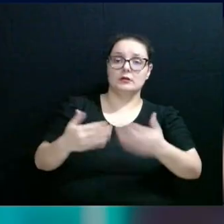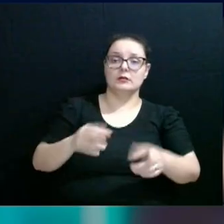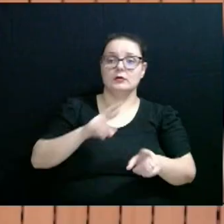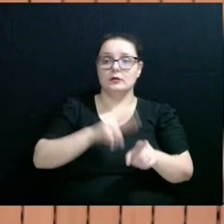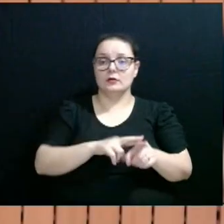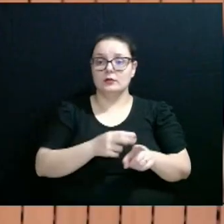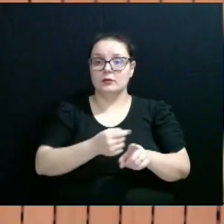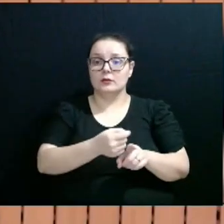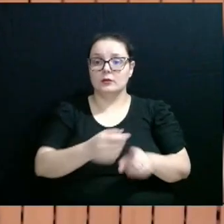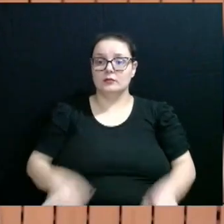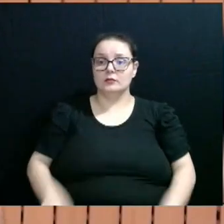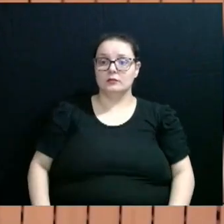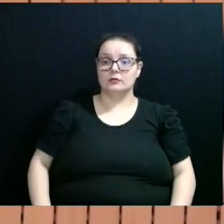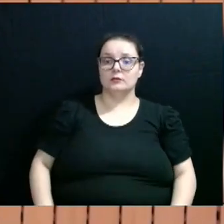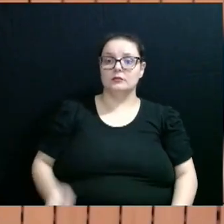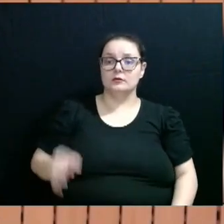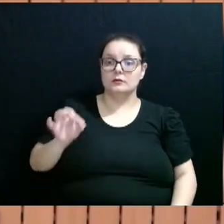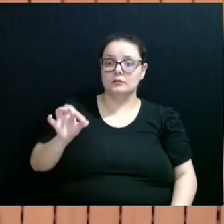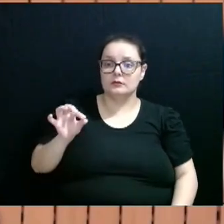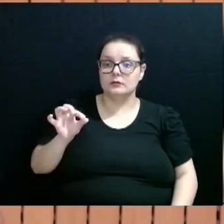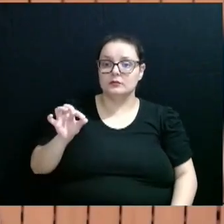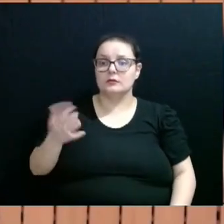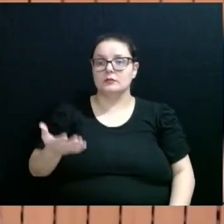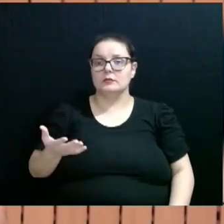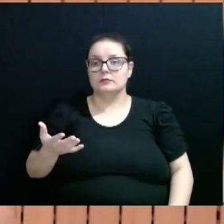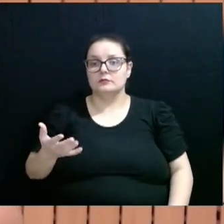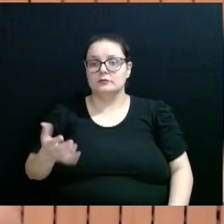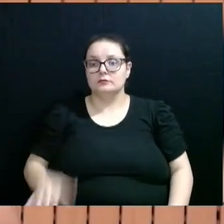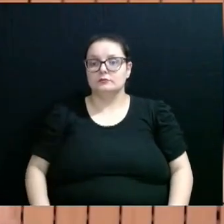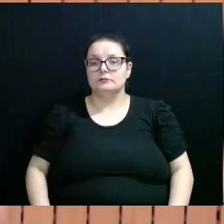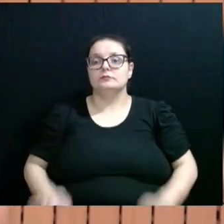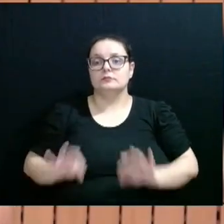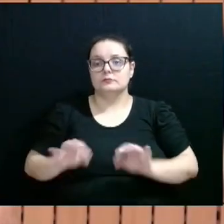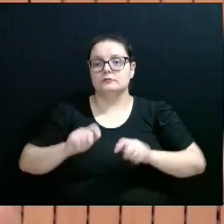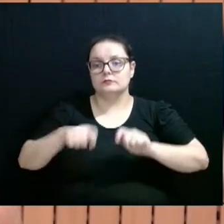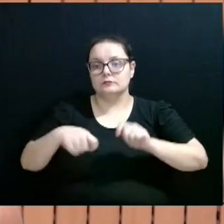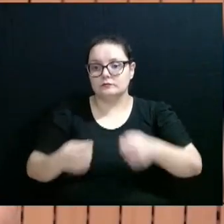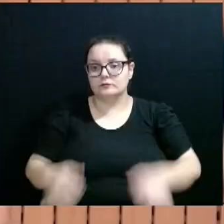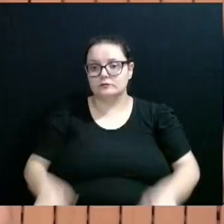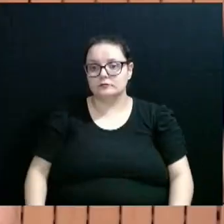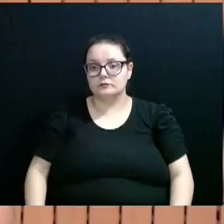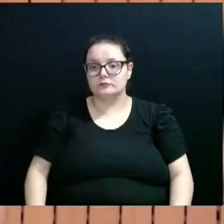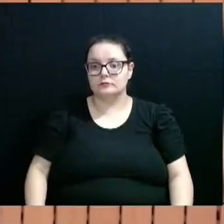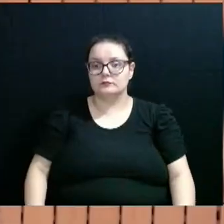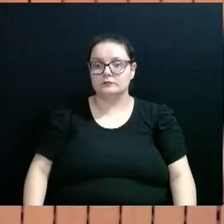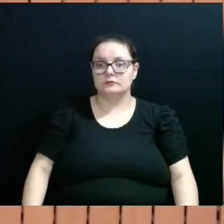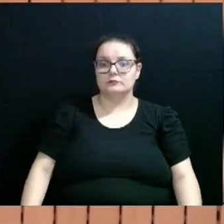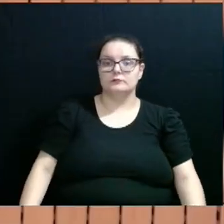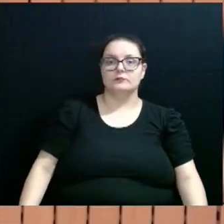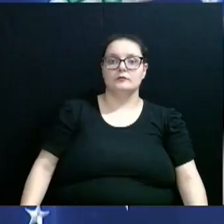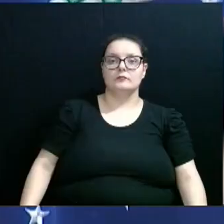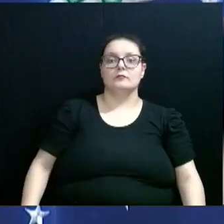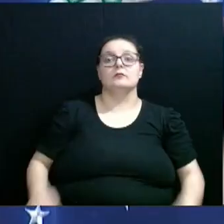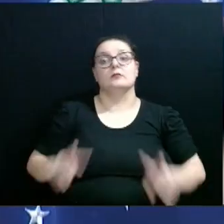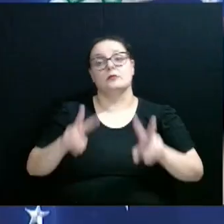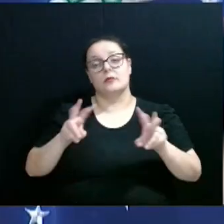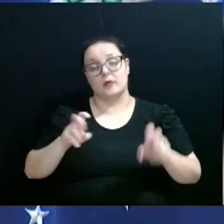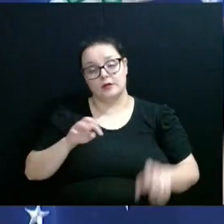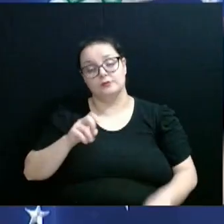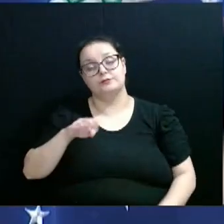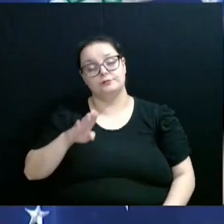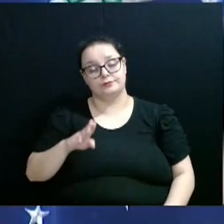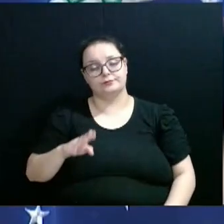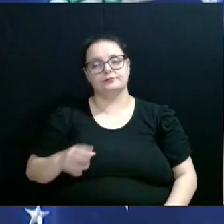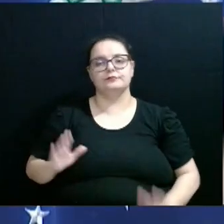vai detectar. O vereador destacou que, infelizmente, ainda existe um tabu diante de um assunto tão importante. Ainda